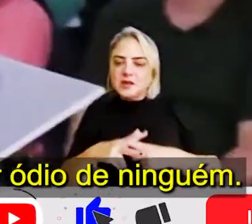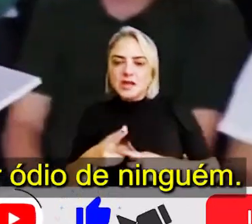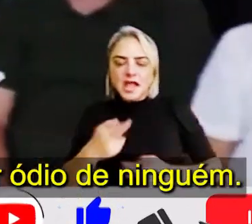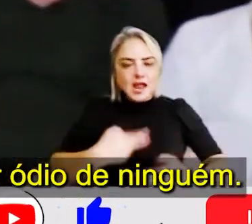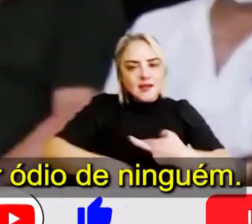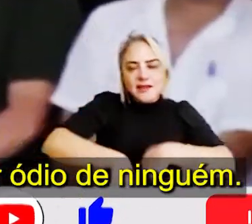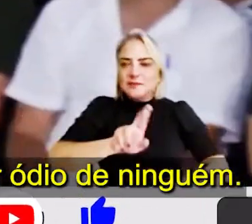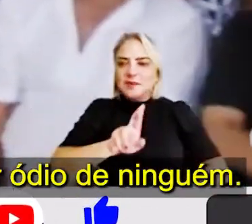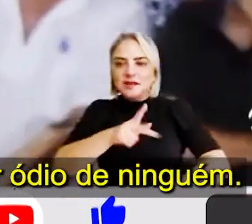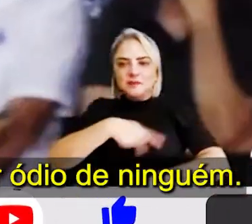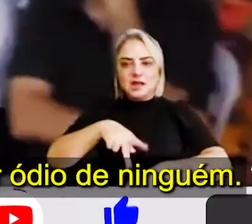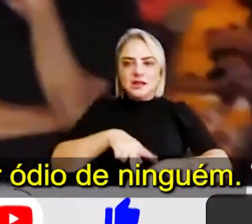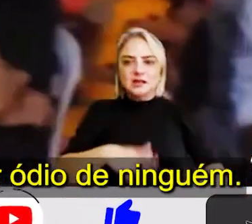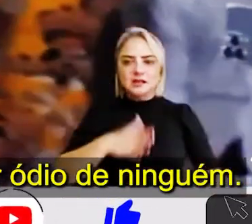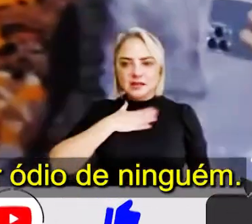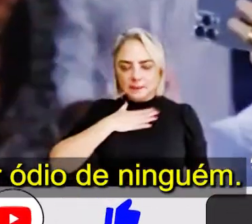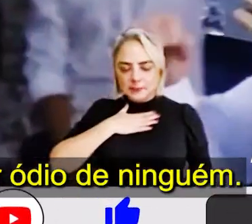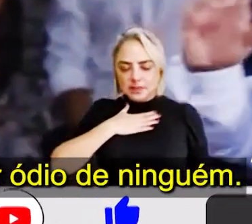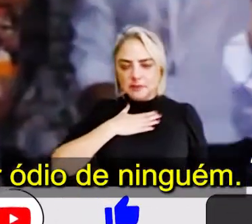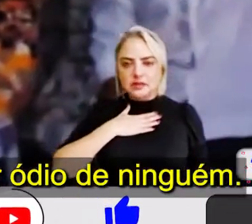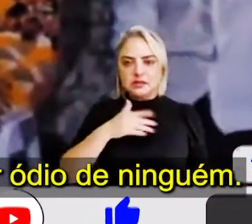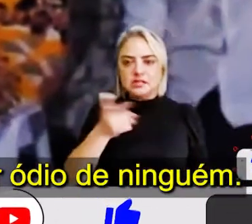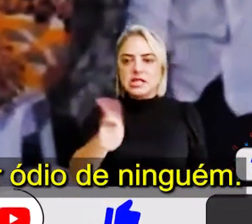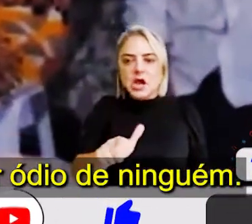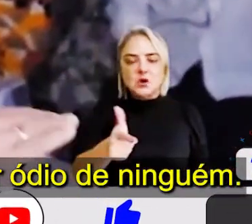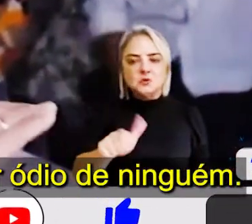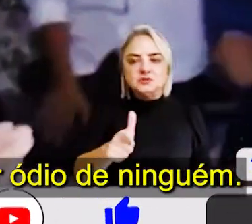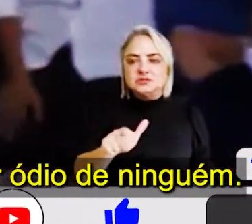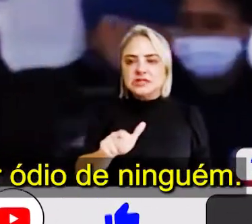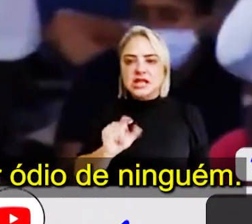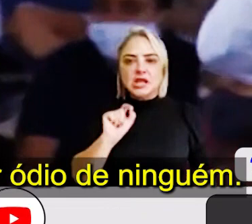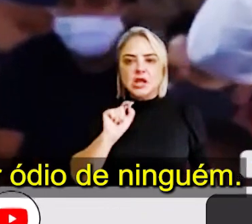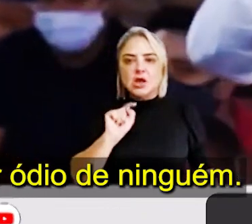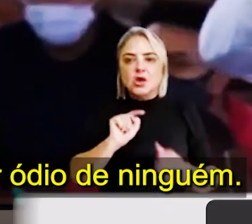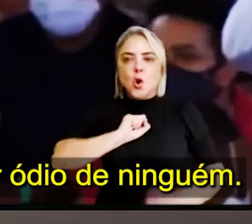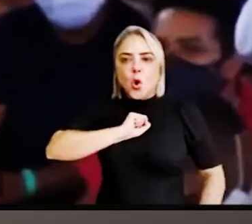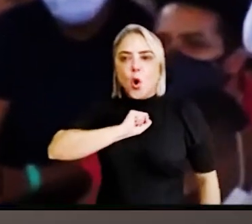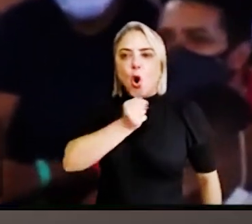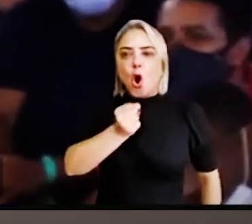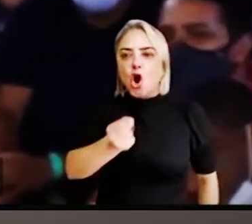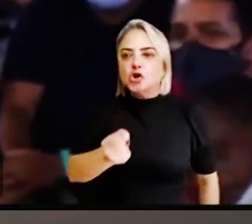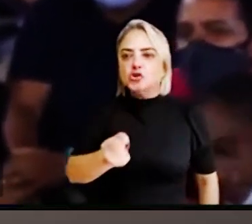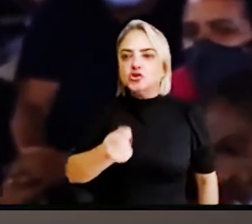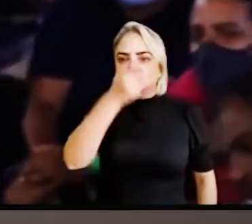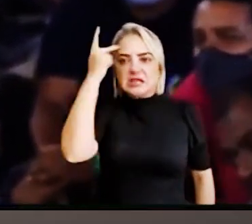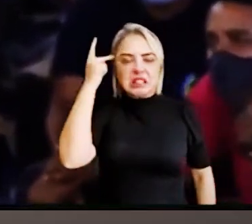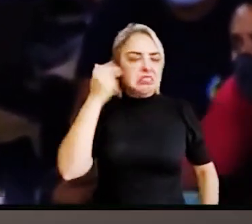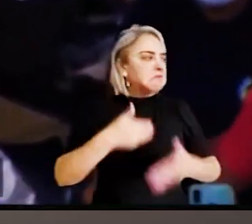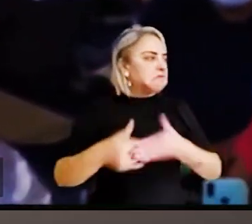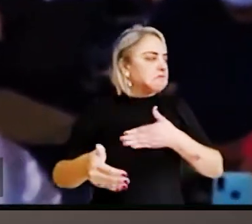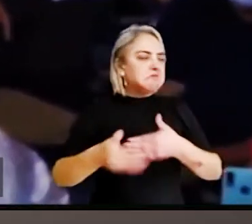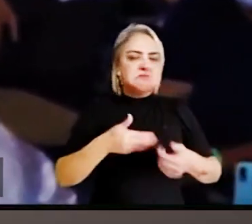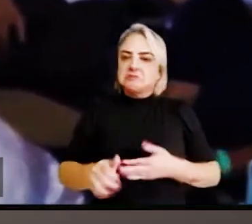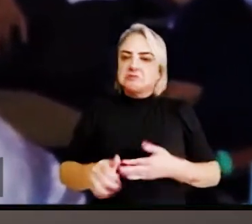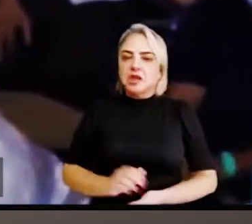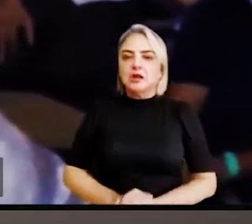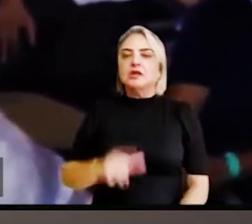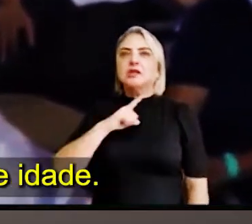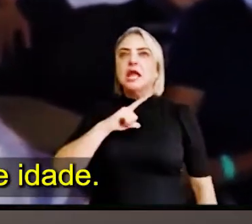da minha parte, não tem nenhum motivo para ter ódio de ninguém. Pensa um cara que está